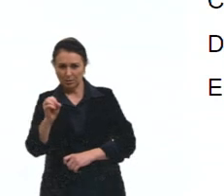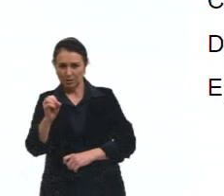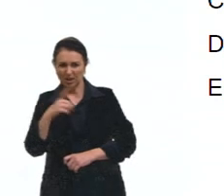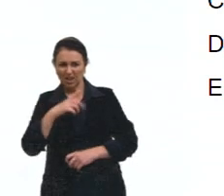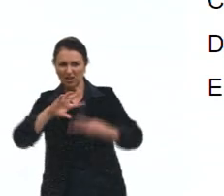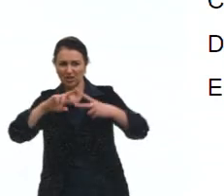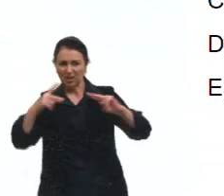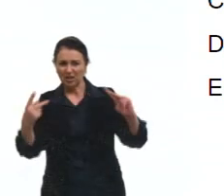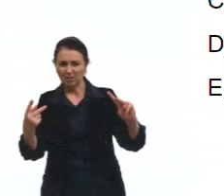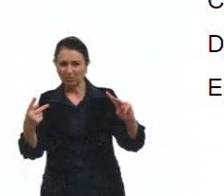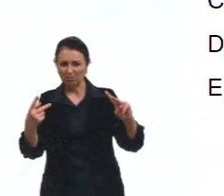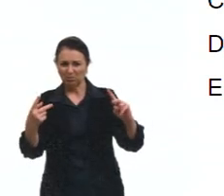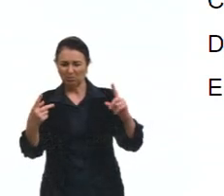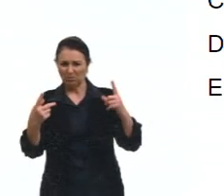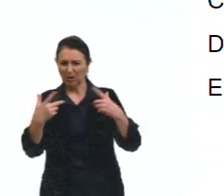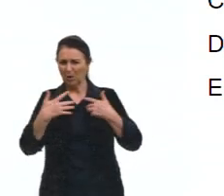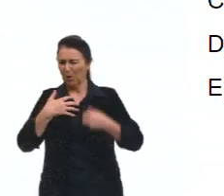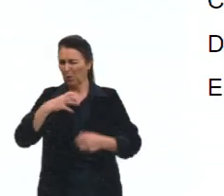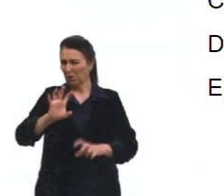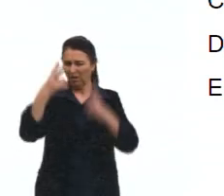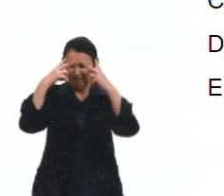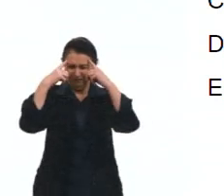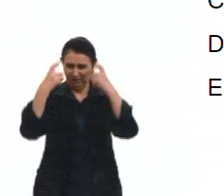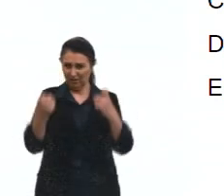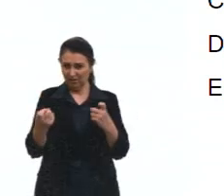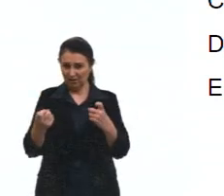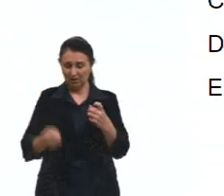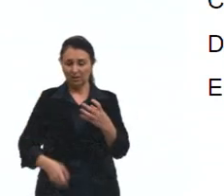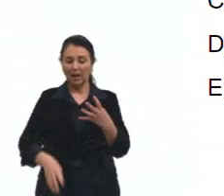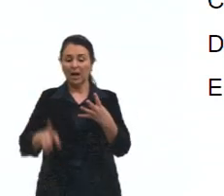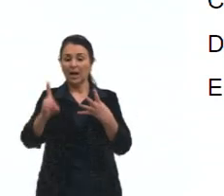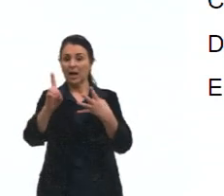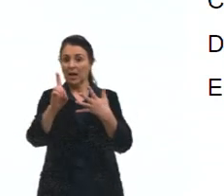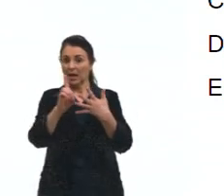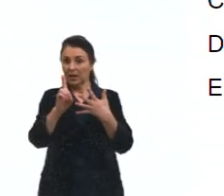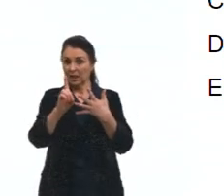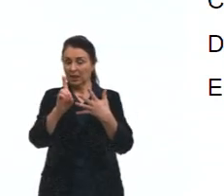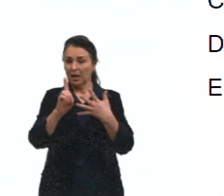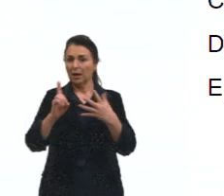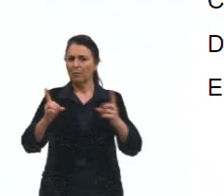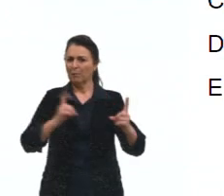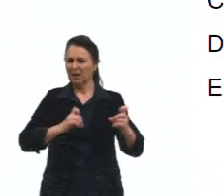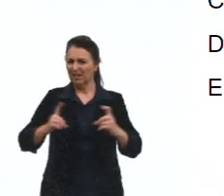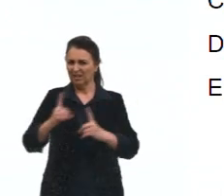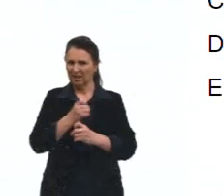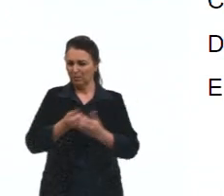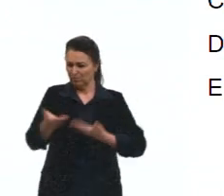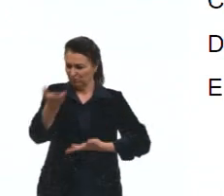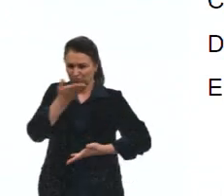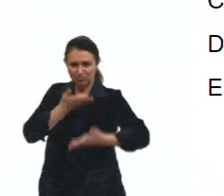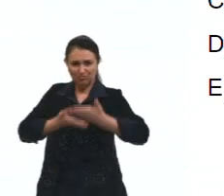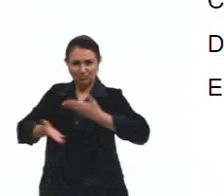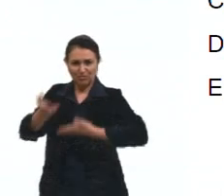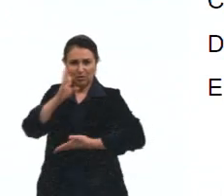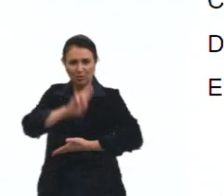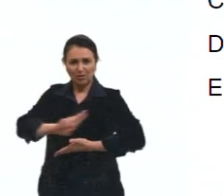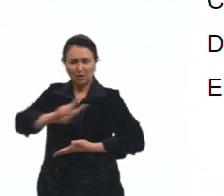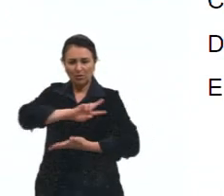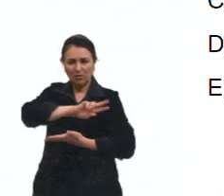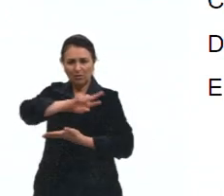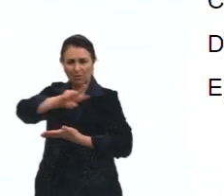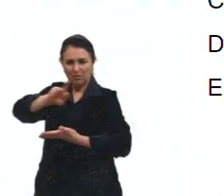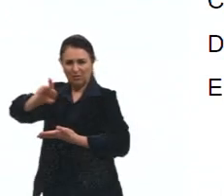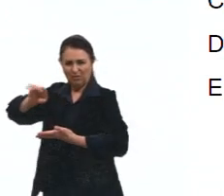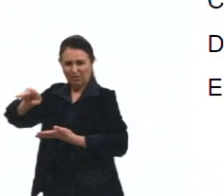violência a letra de bactérias podem ser transmitidas para um indivíduo utilizando várias